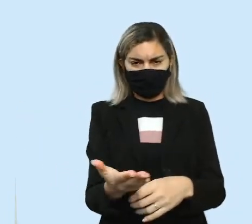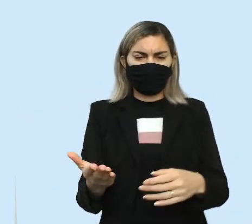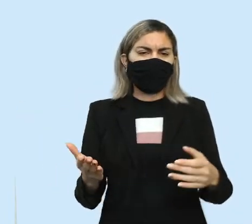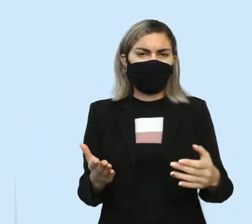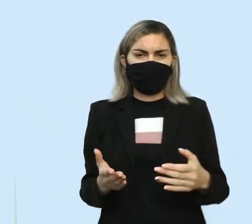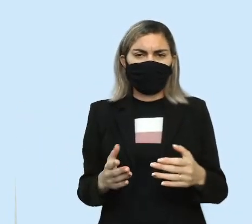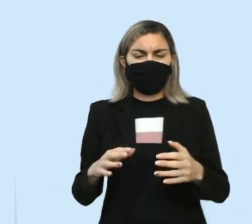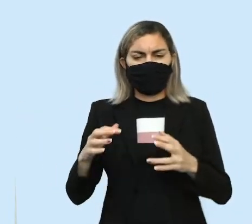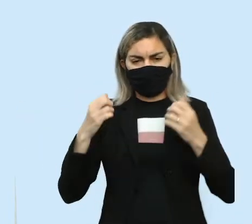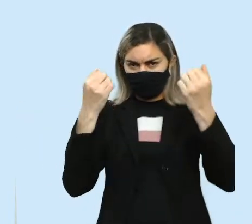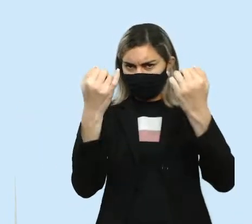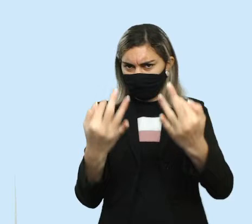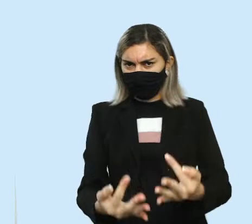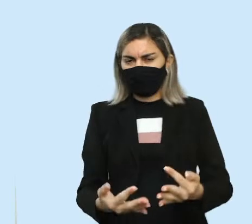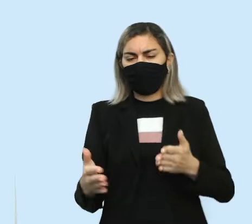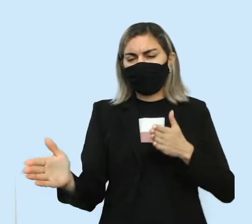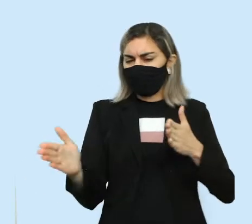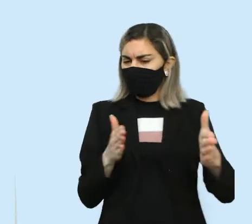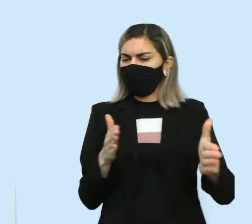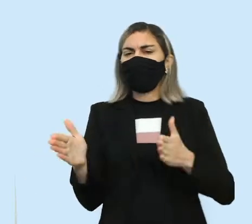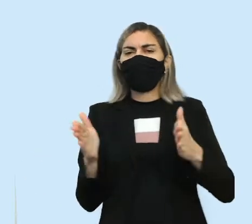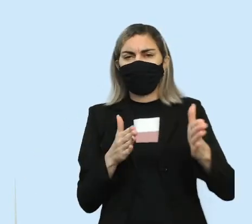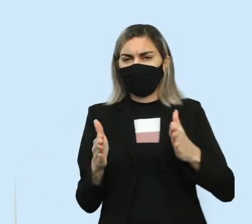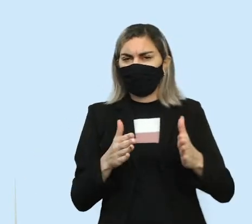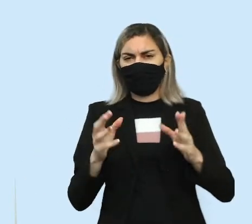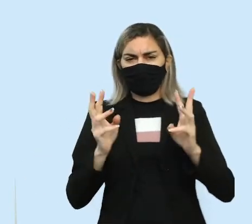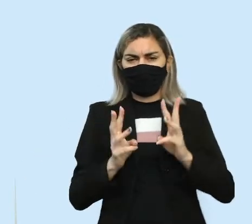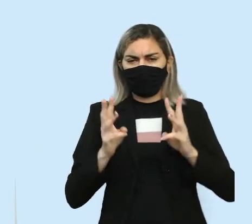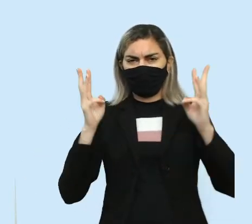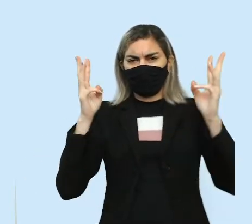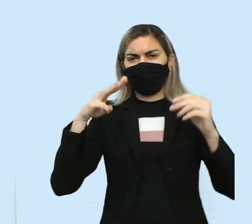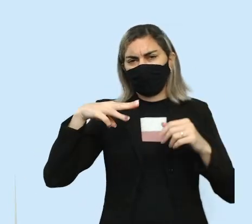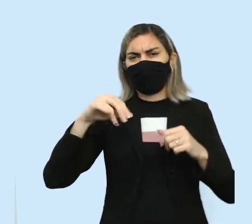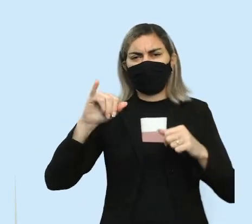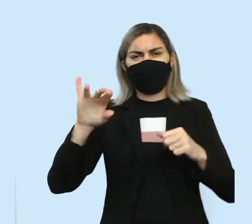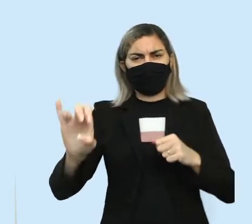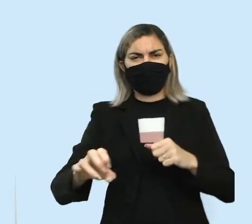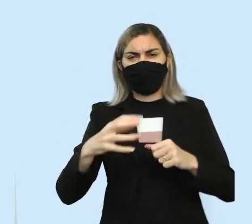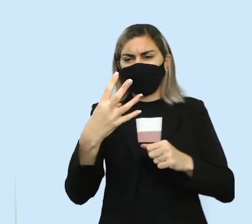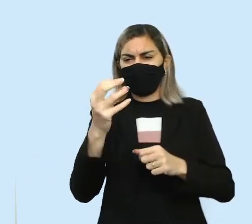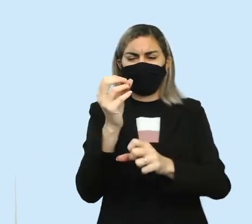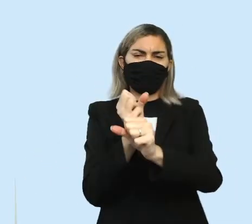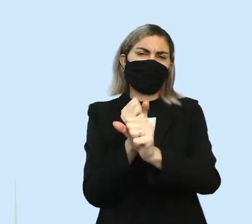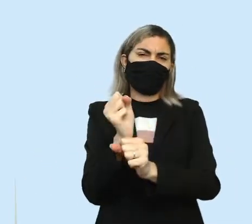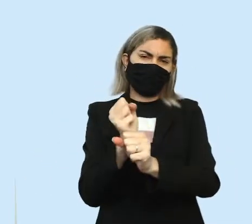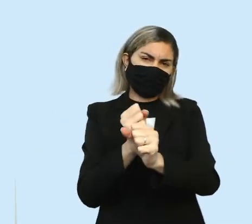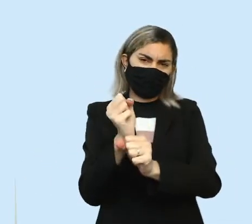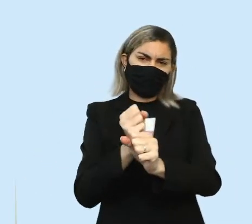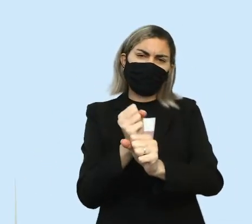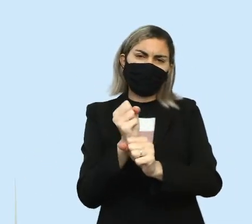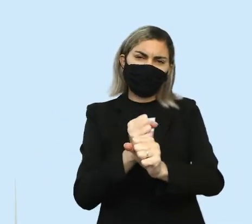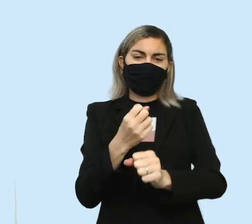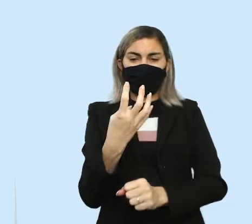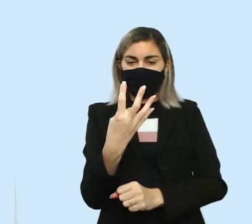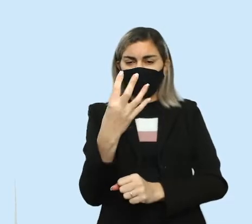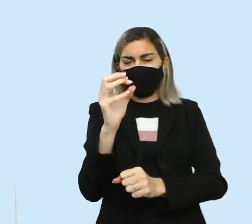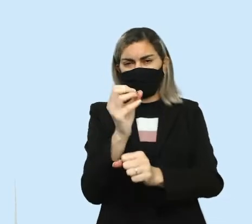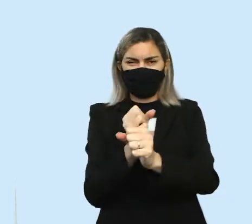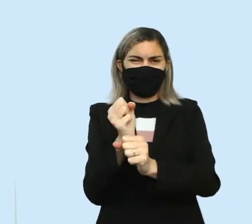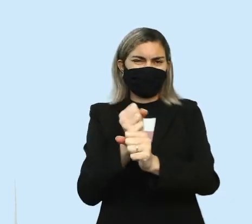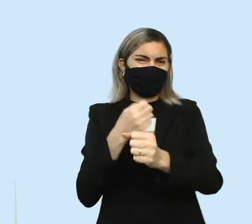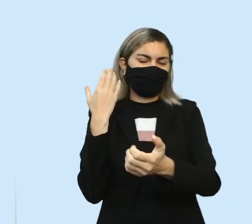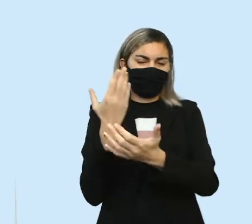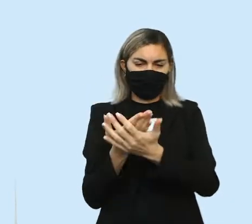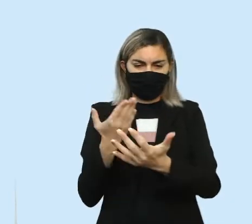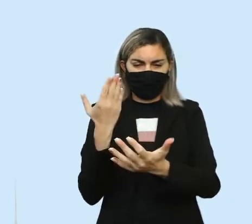Essa passagem vai ser o momento em que o Moisés irá receber depois de 40 anos. Isso é uma coisa que os historiadores gostam muito de